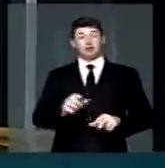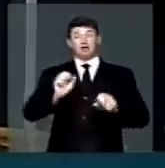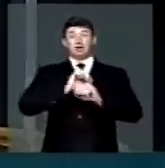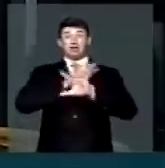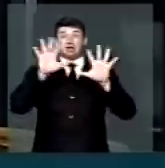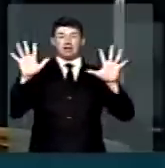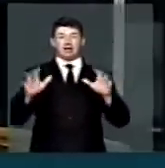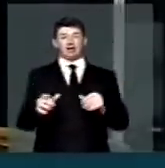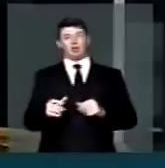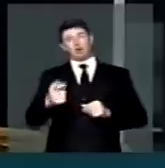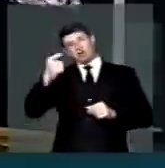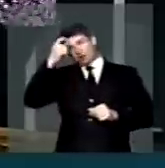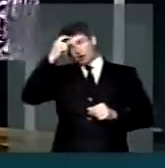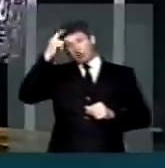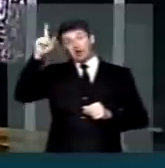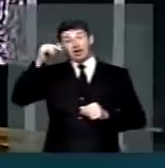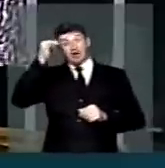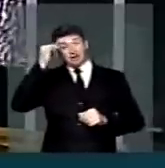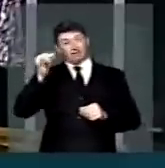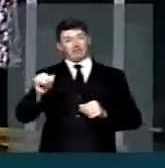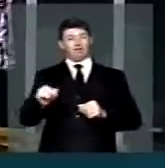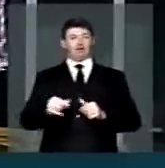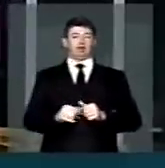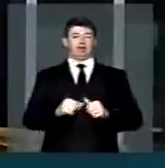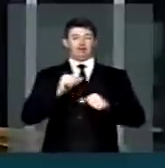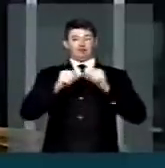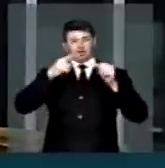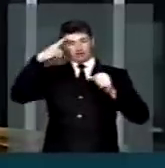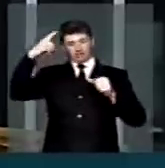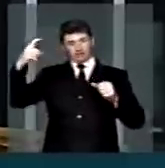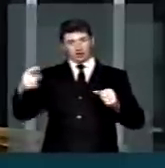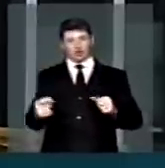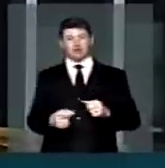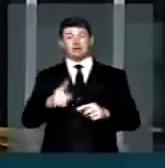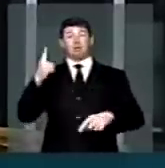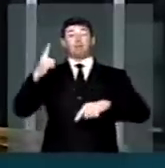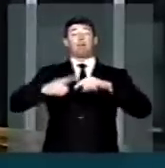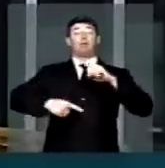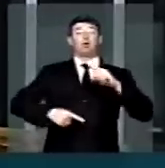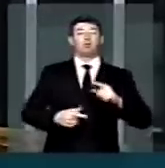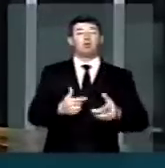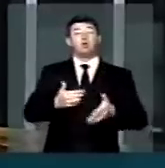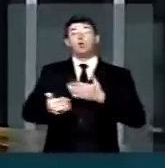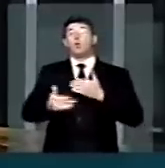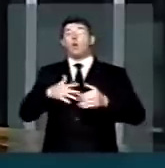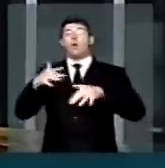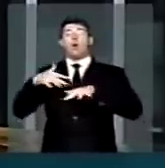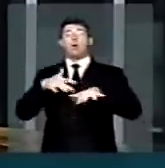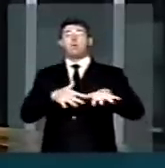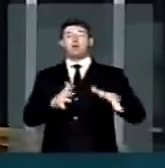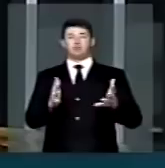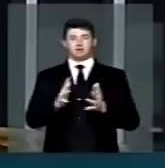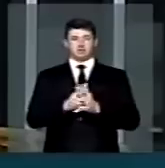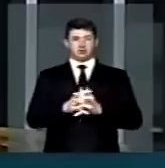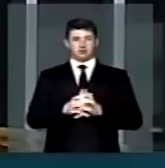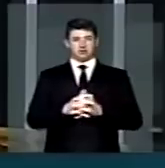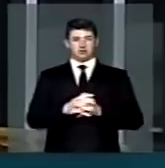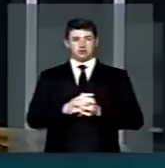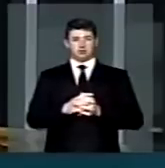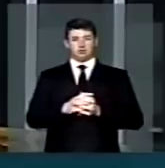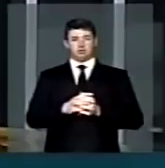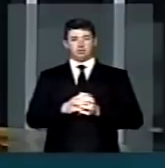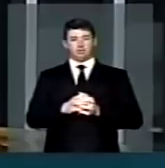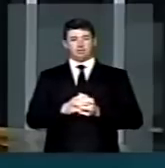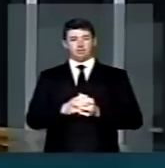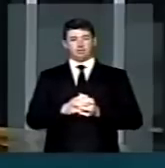que a lógica era evitar, criminalizar, impedir qualquer tipo de manifestação aquela